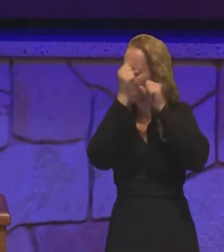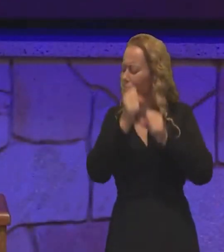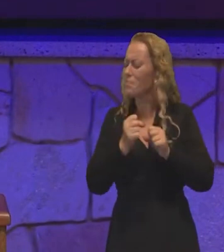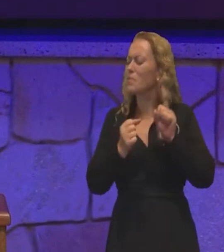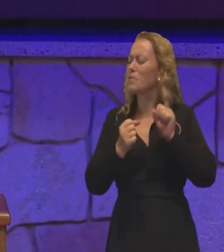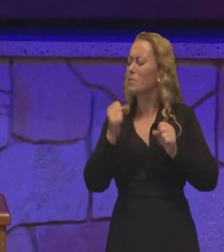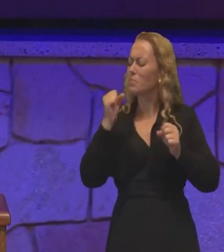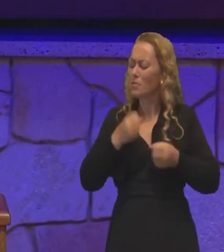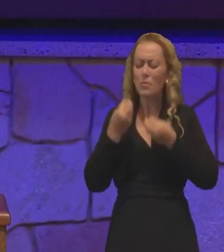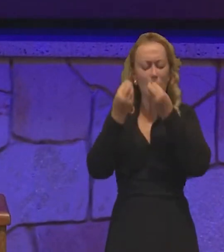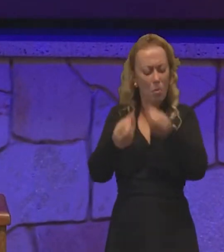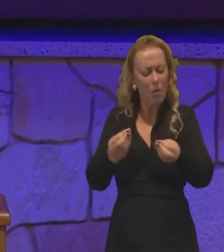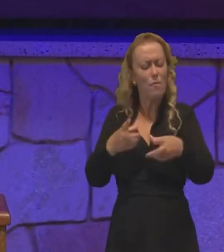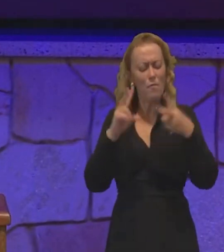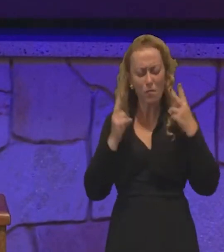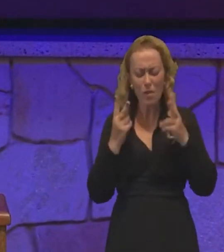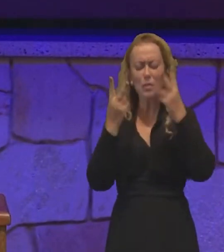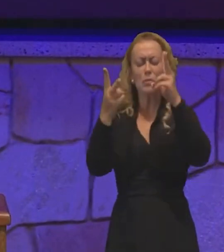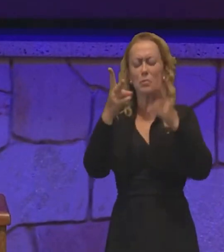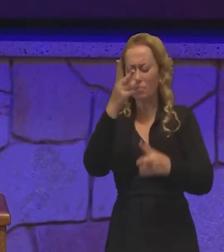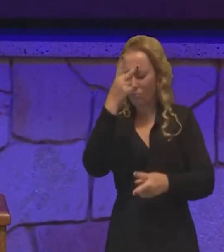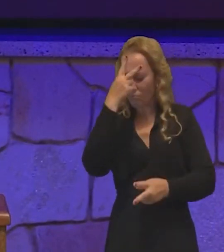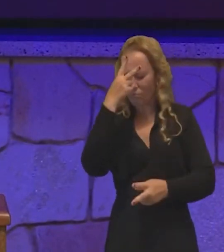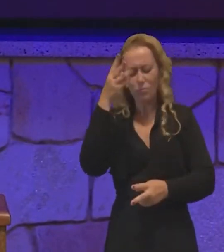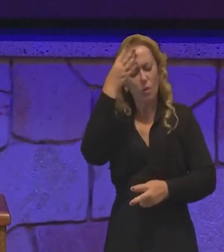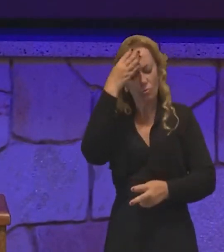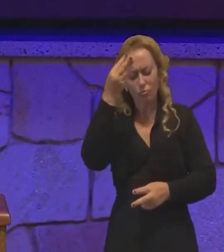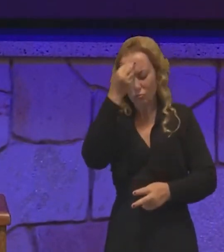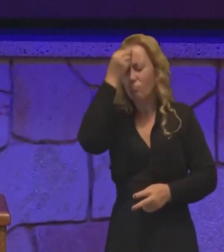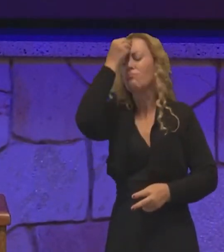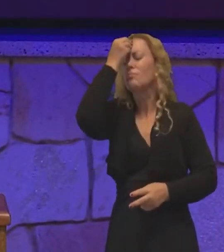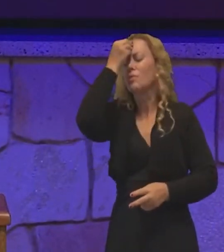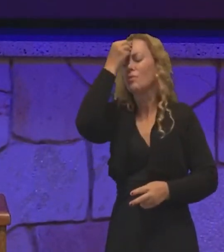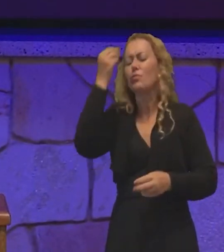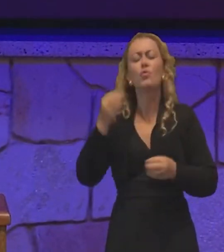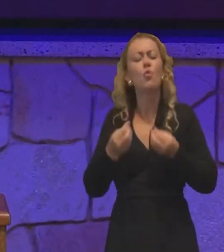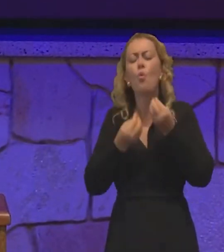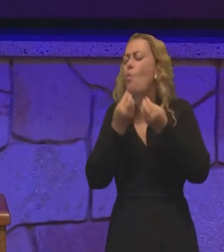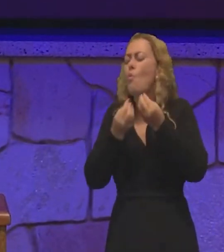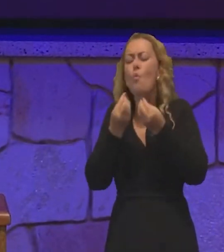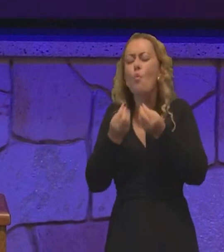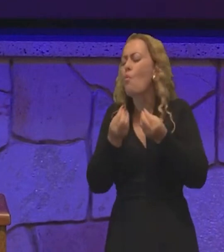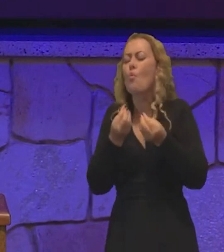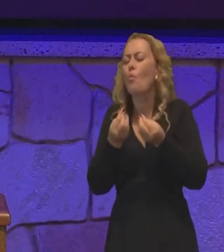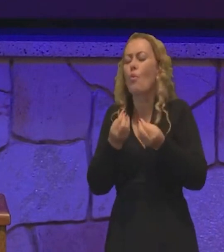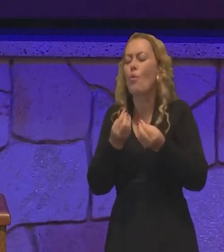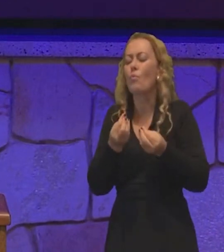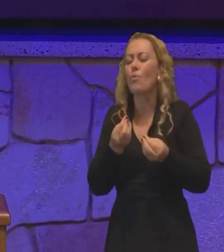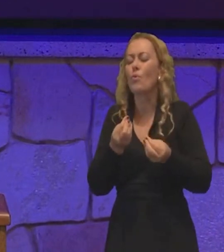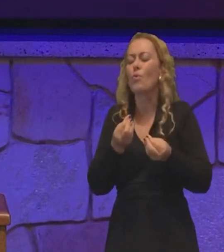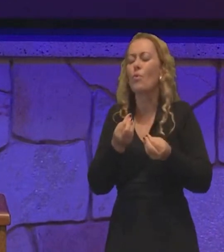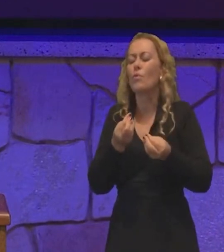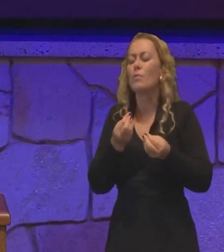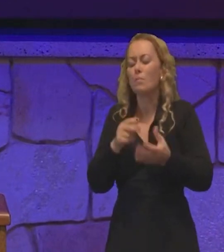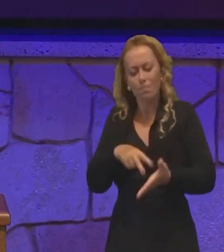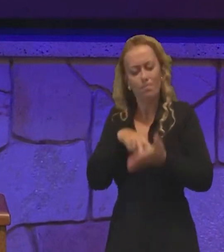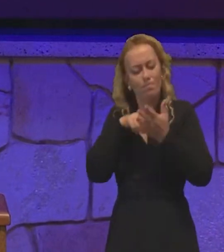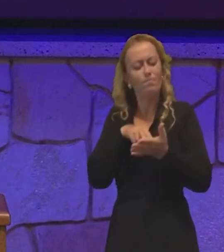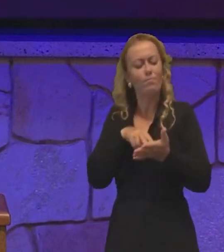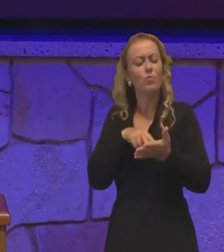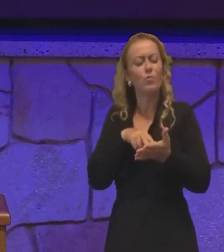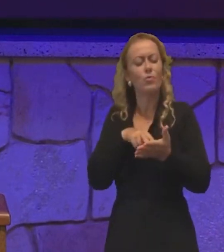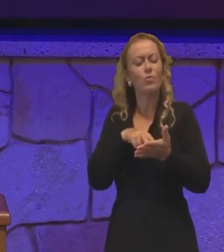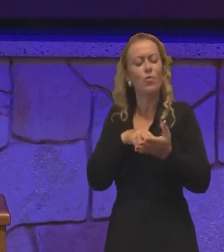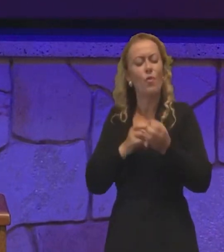traga vitória, Senhor, e entendimento para aqueles que estão vivendo lutas como José viveu. E nós sabemos que o seu